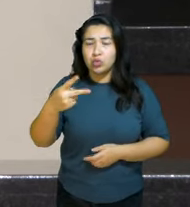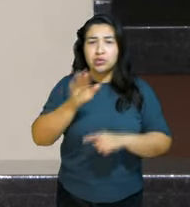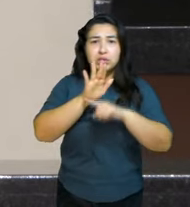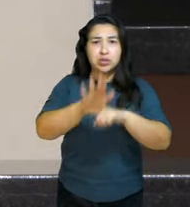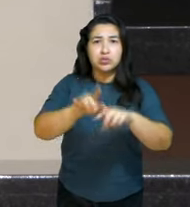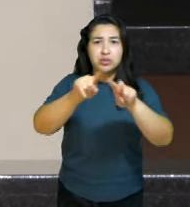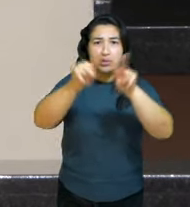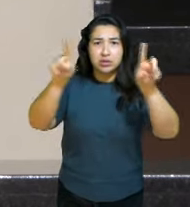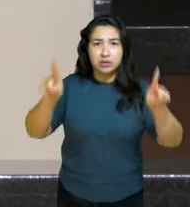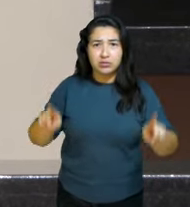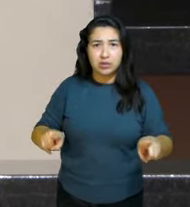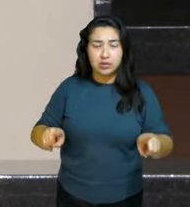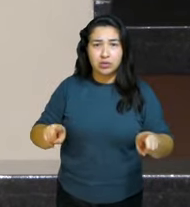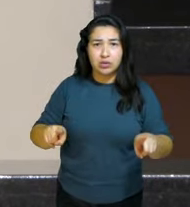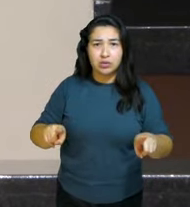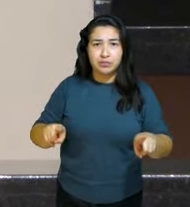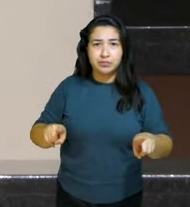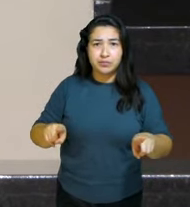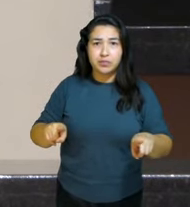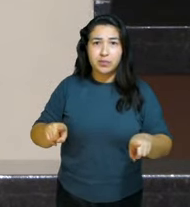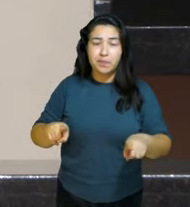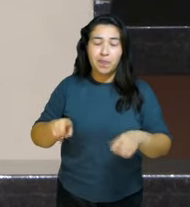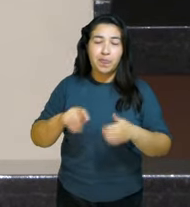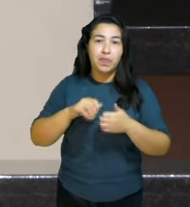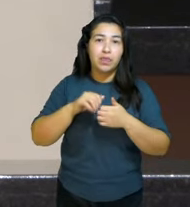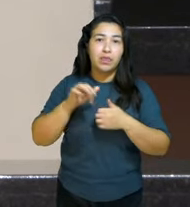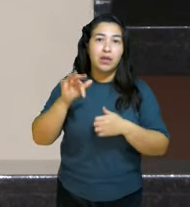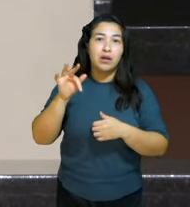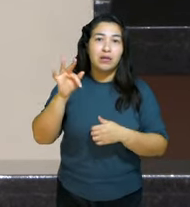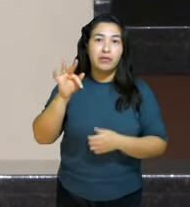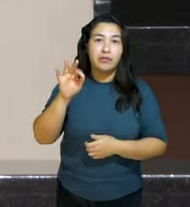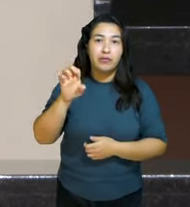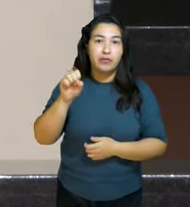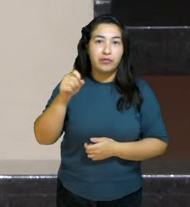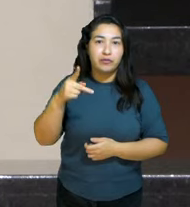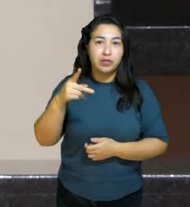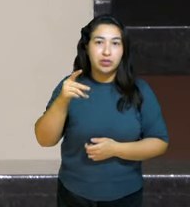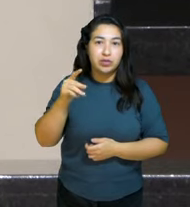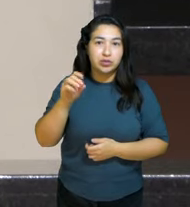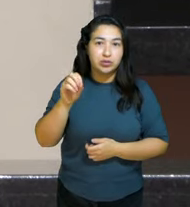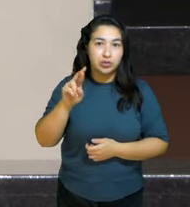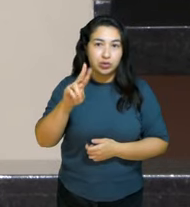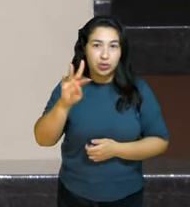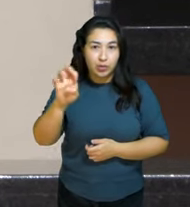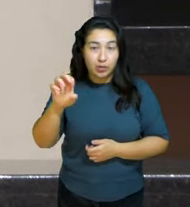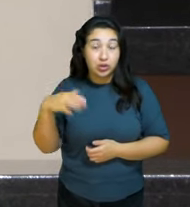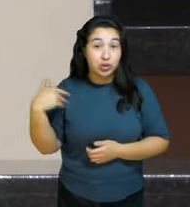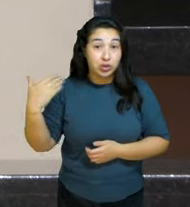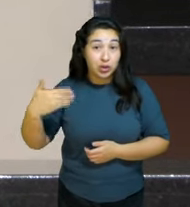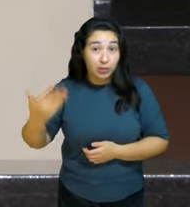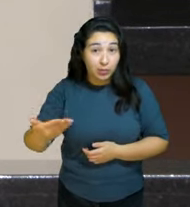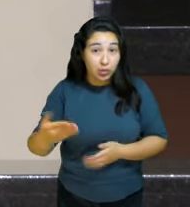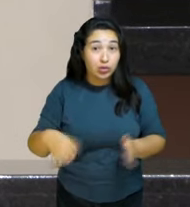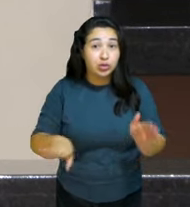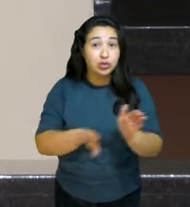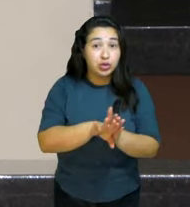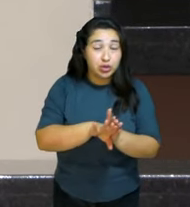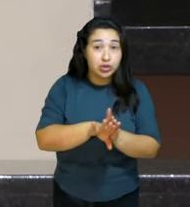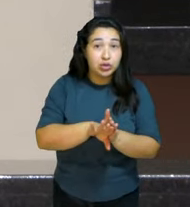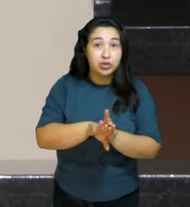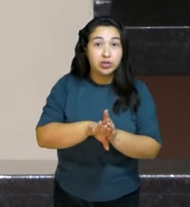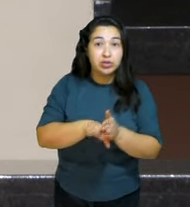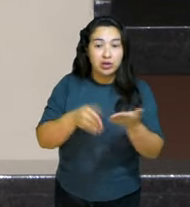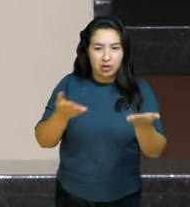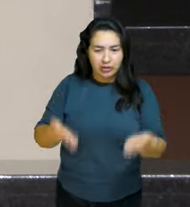estão em outras secretarias, acho que esse é o número. Daqui a pouco vai chegar no momento, e eu não quero chegar aqui a gente fazer